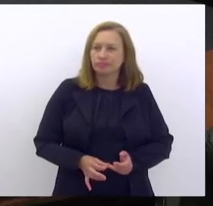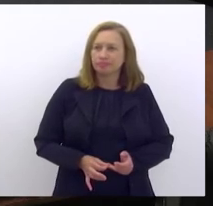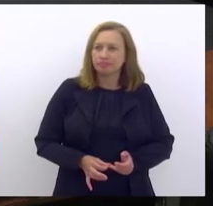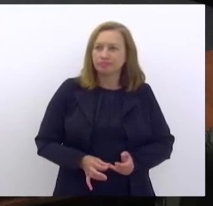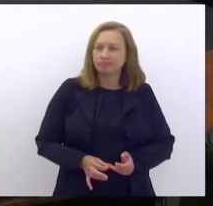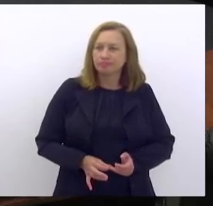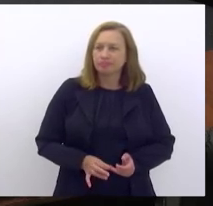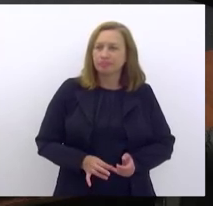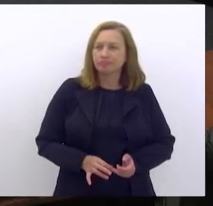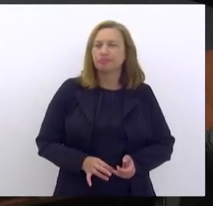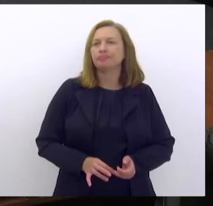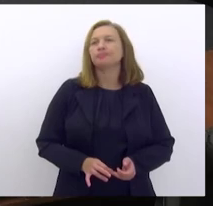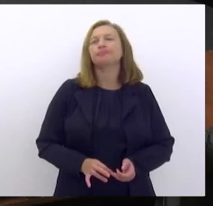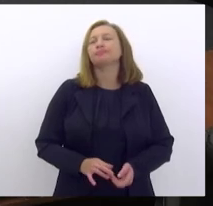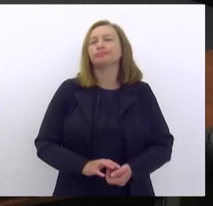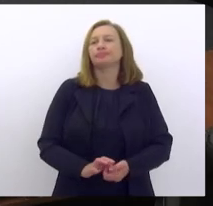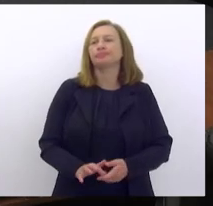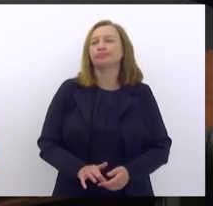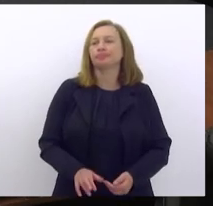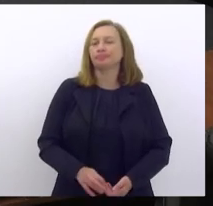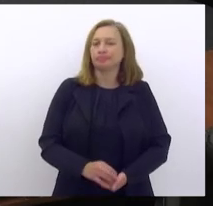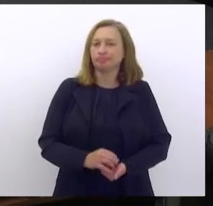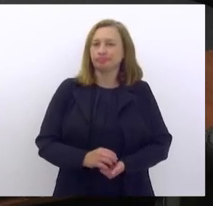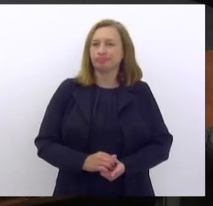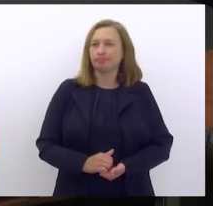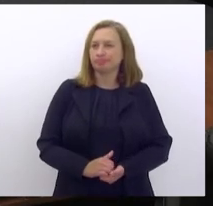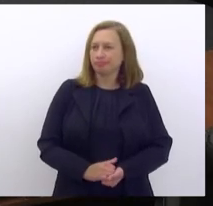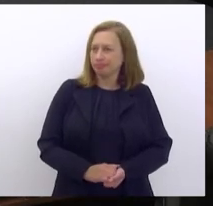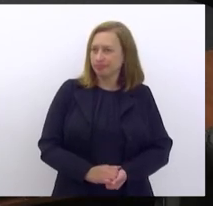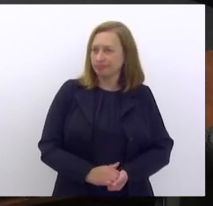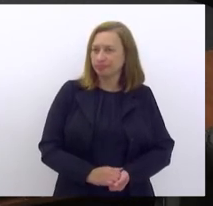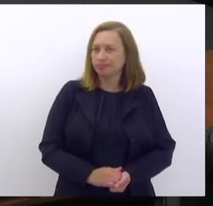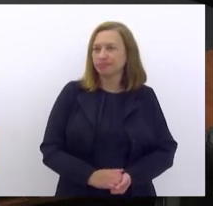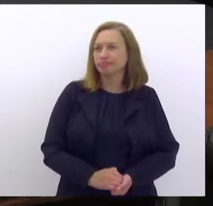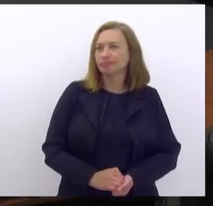nosso presidente. Obrigado, meu chefe.